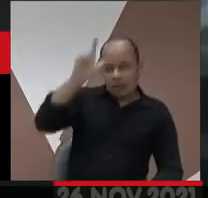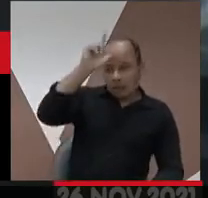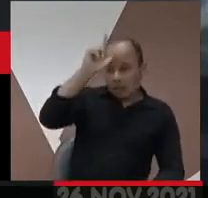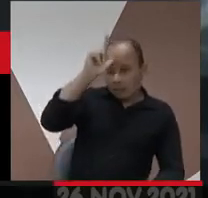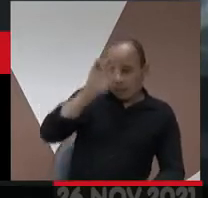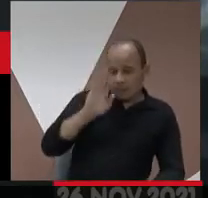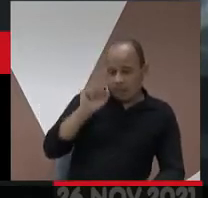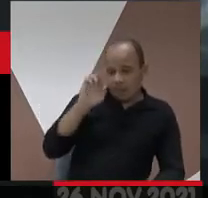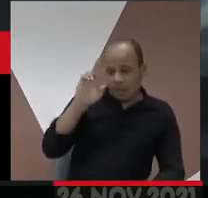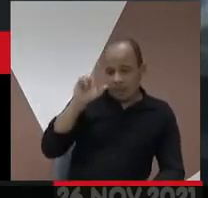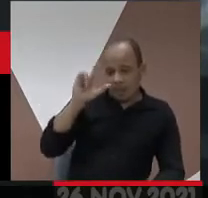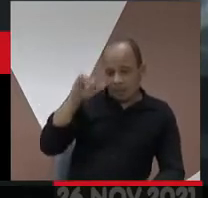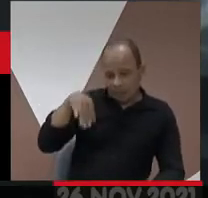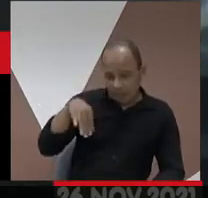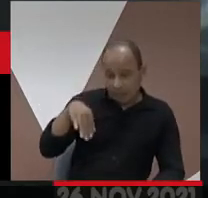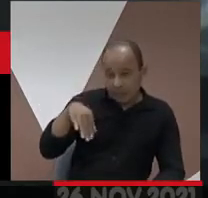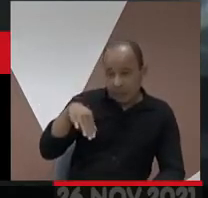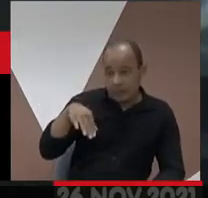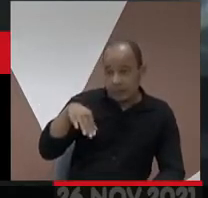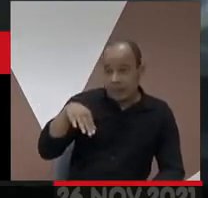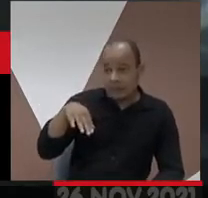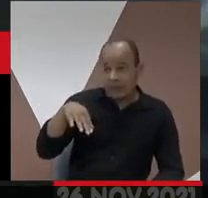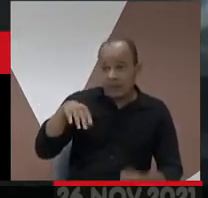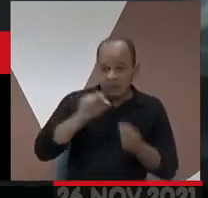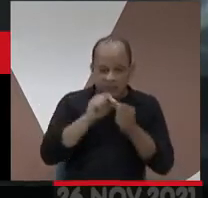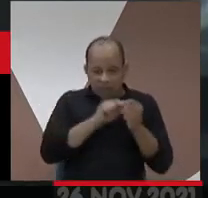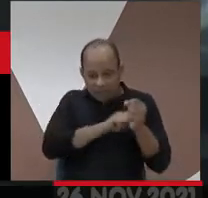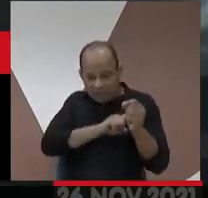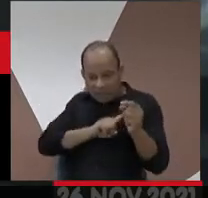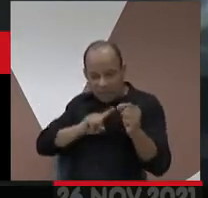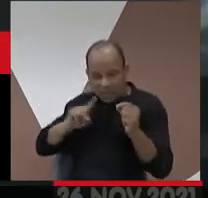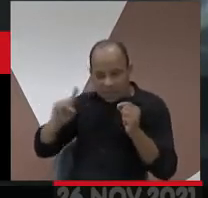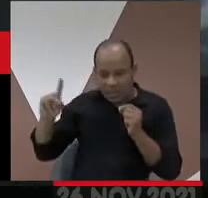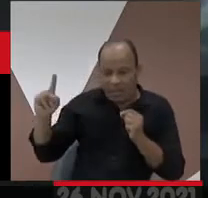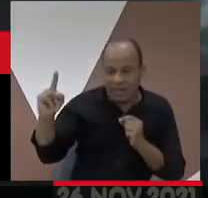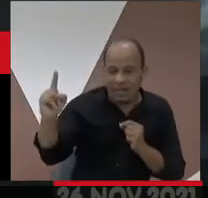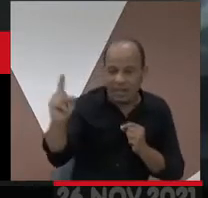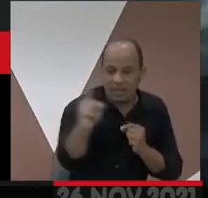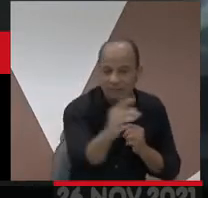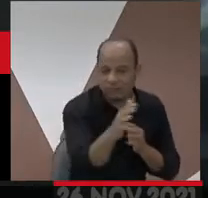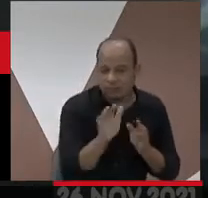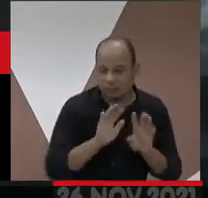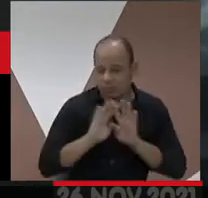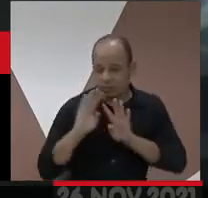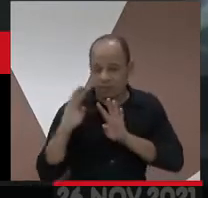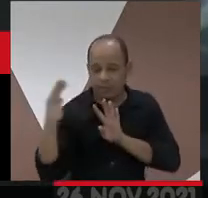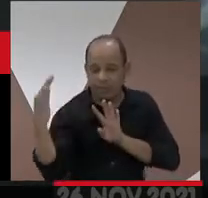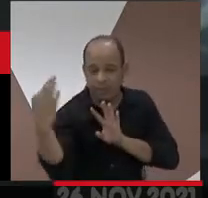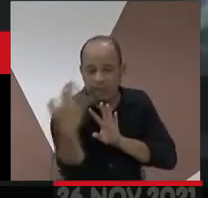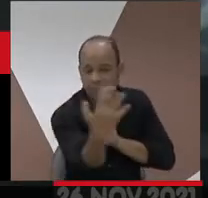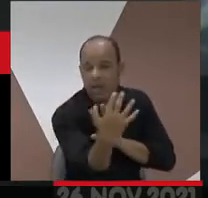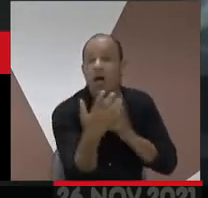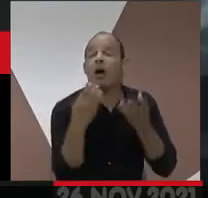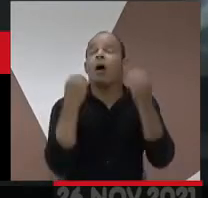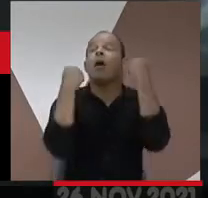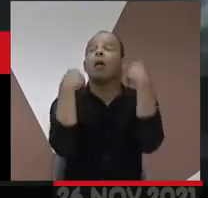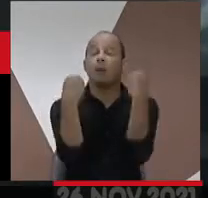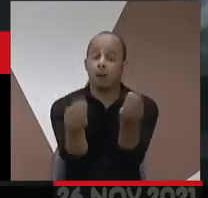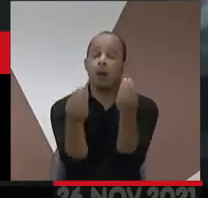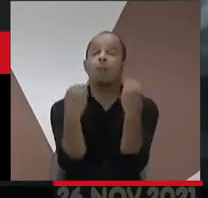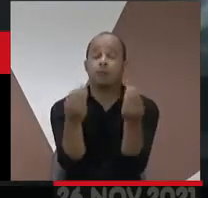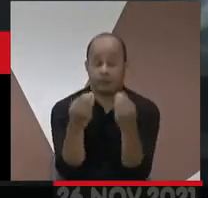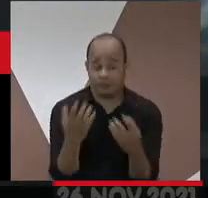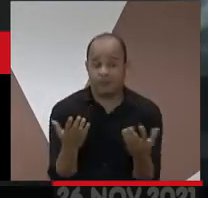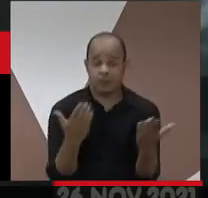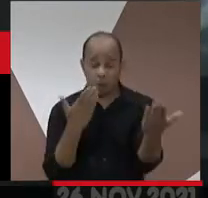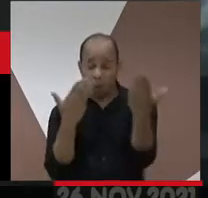200 metros, te obriga a dar volta até de 10, 15 quilômetros. Como é que nós vamos reequilibrar